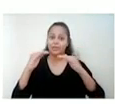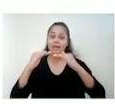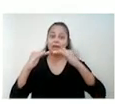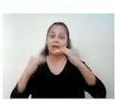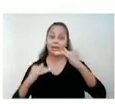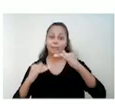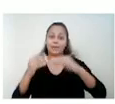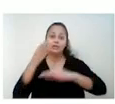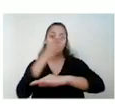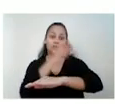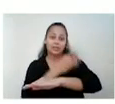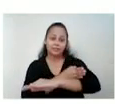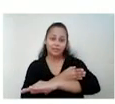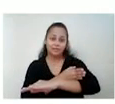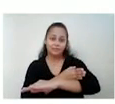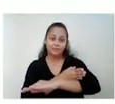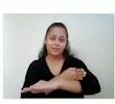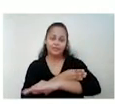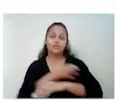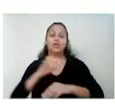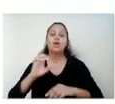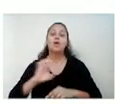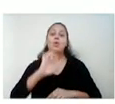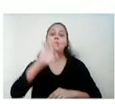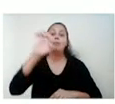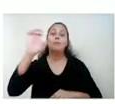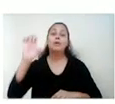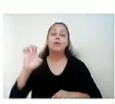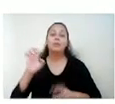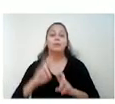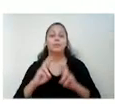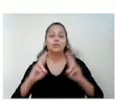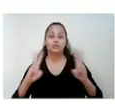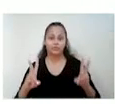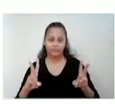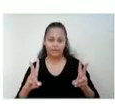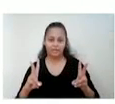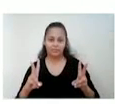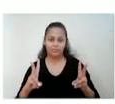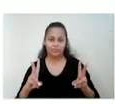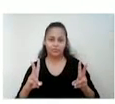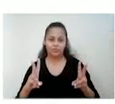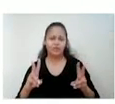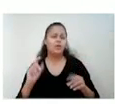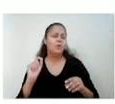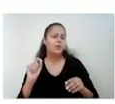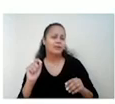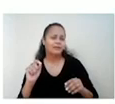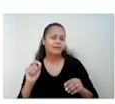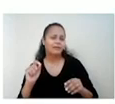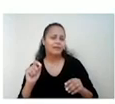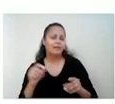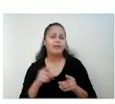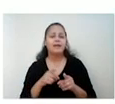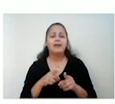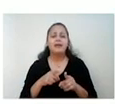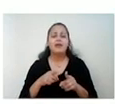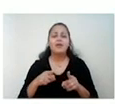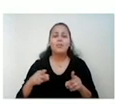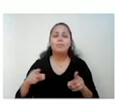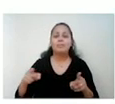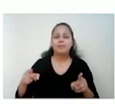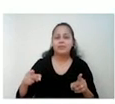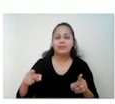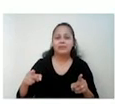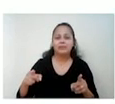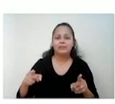uma Europa diferente, né? Então, Baixa Idade Média é aquele período, né, de transição que eu já falei para